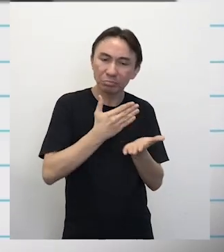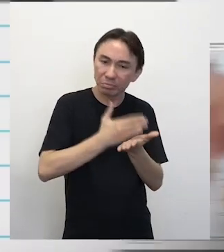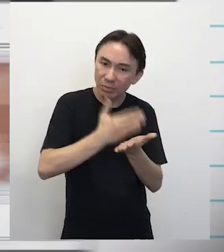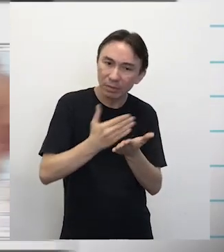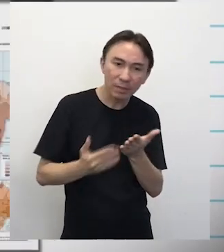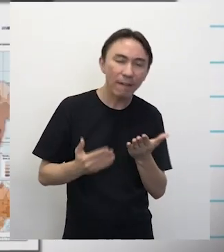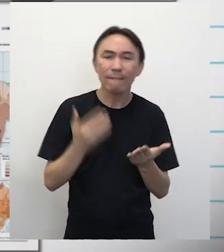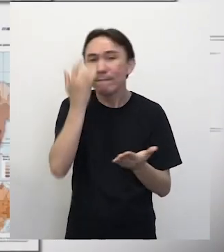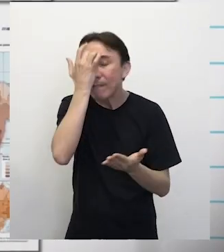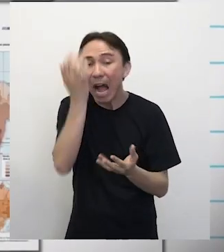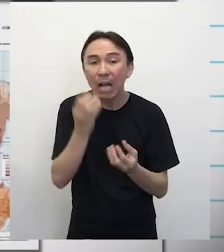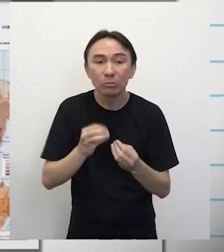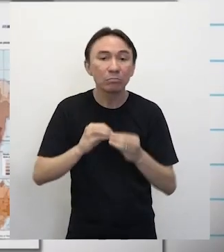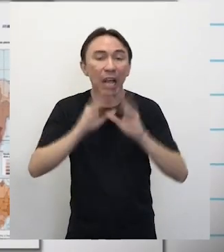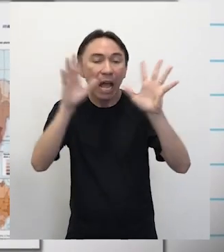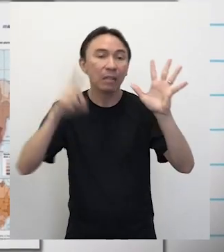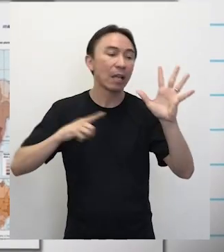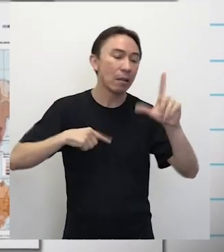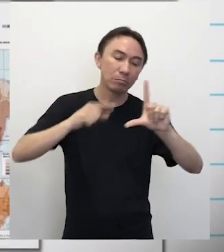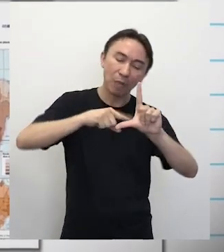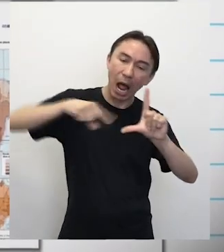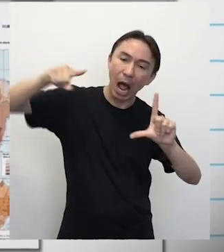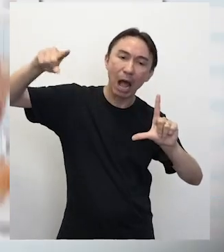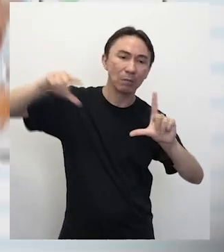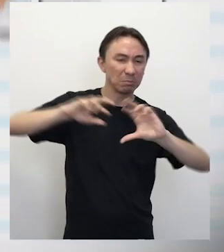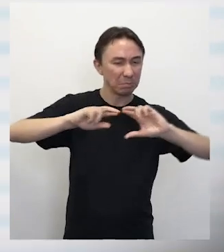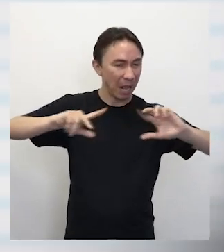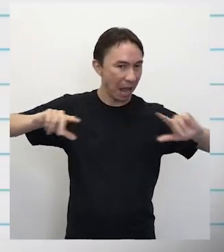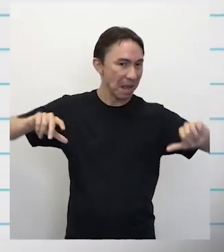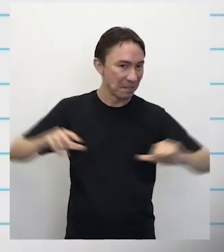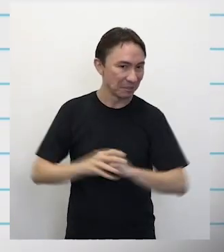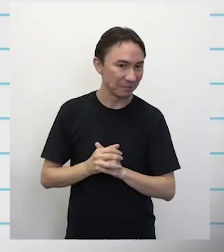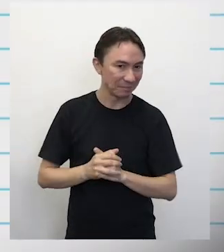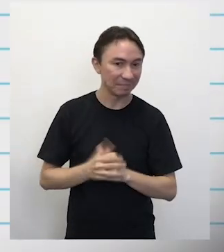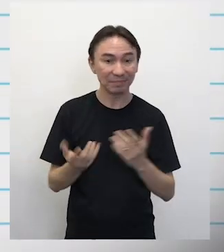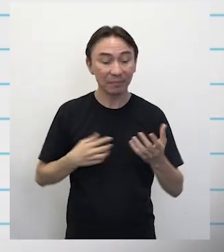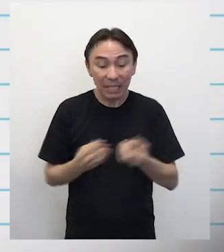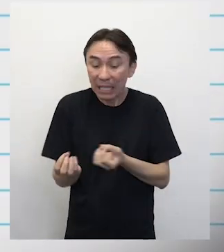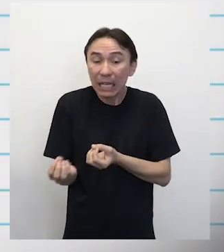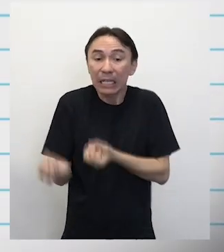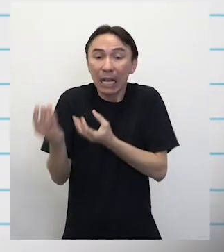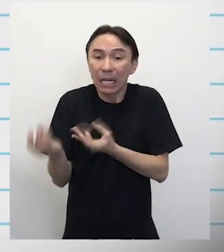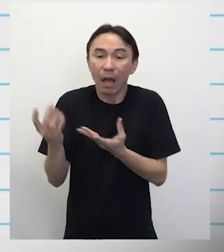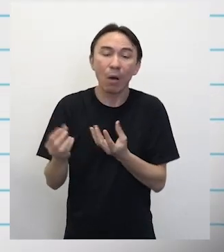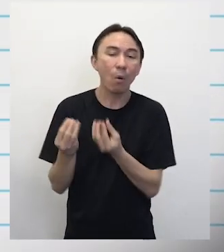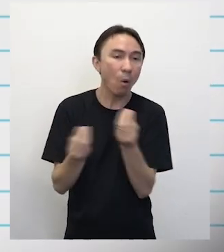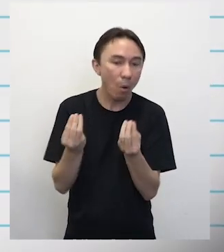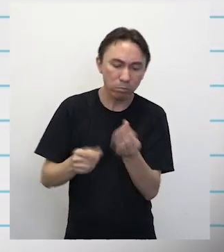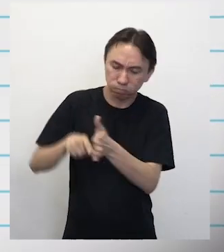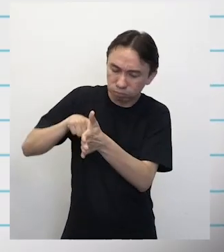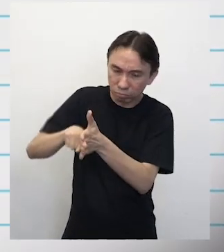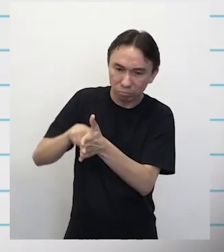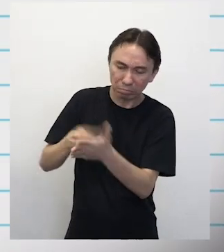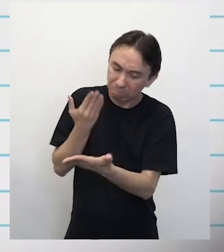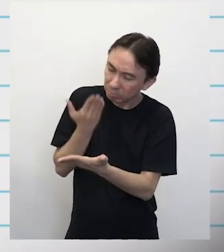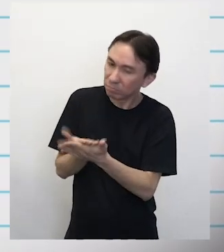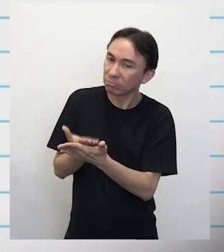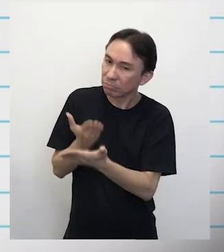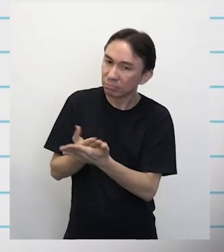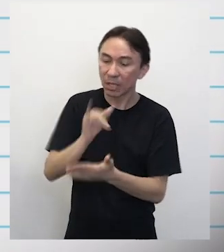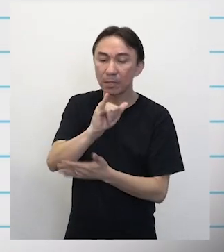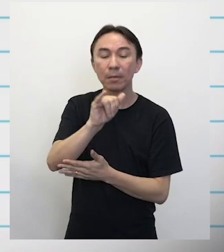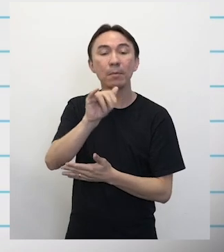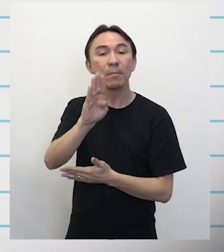contendo ainda diversos quadros, gráficos e mapas. Os dados ali contidos foram obtidos por meio de pesquisas e estudos realizados pelo